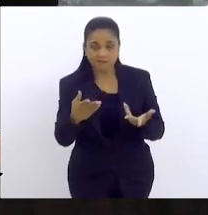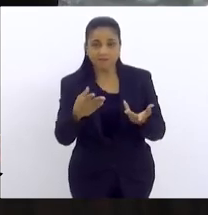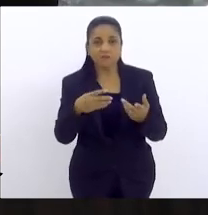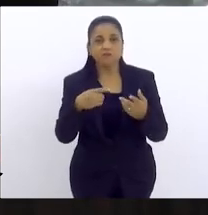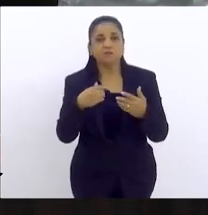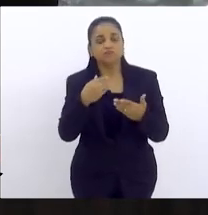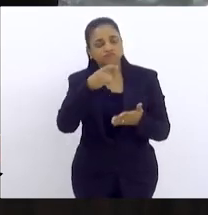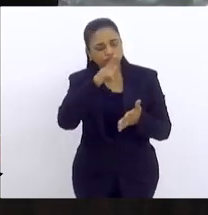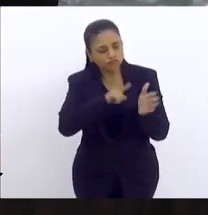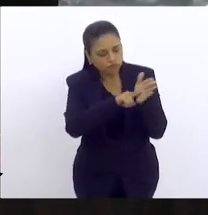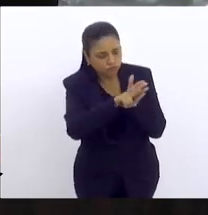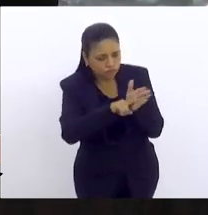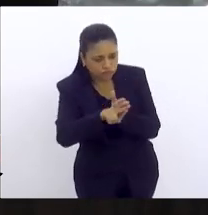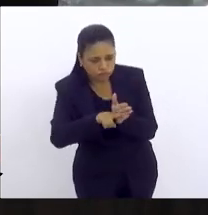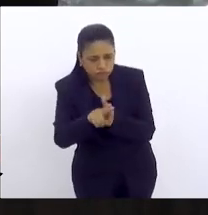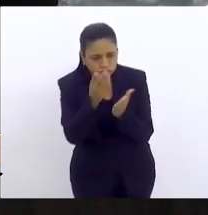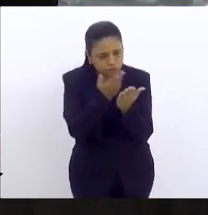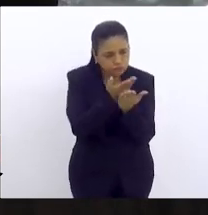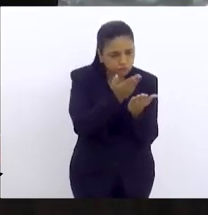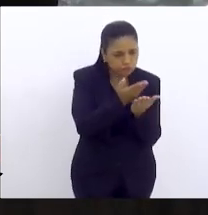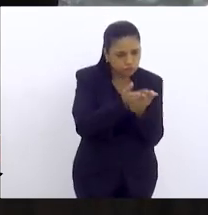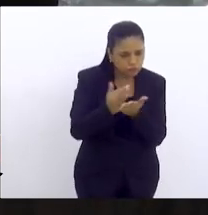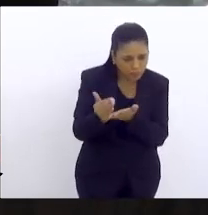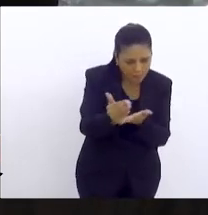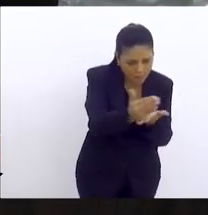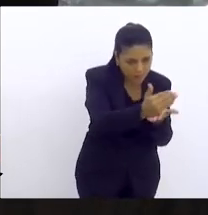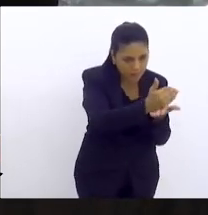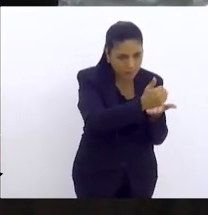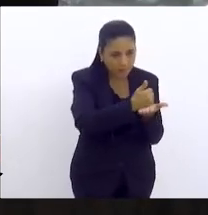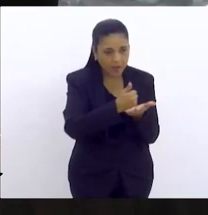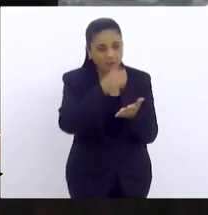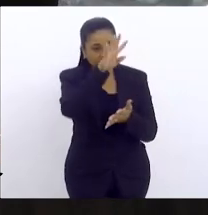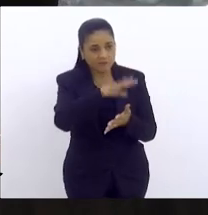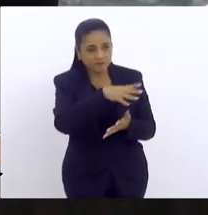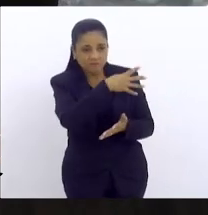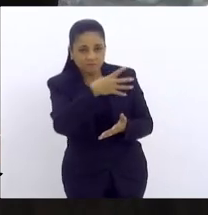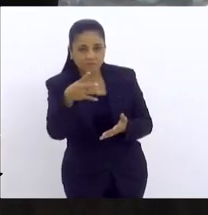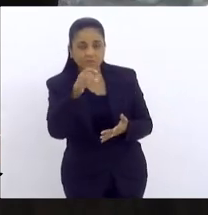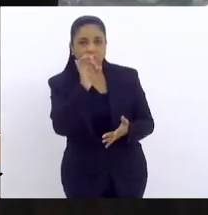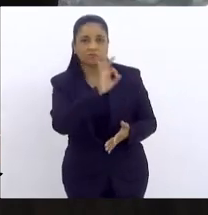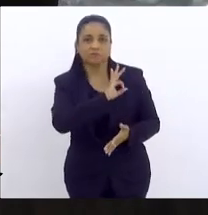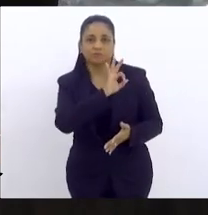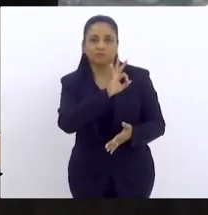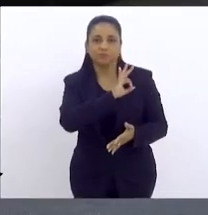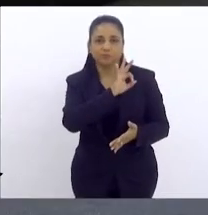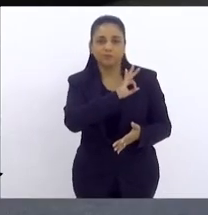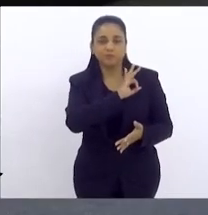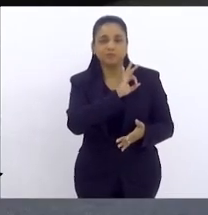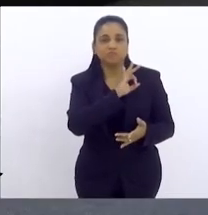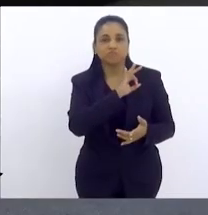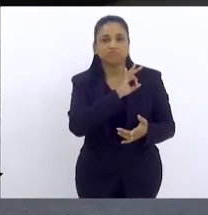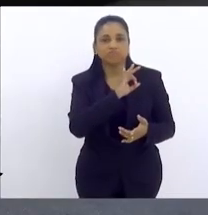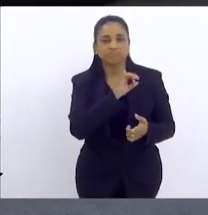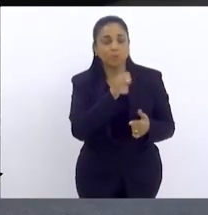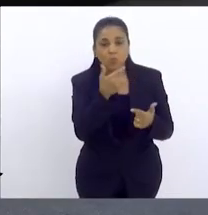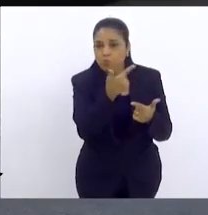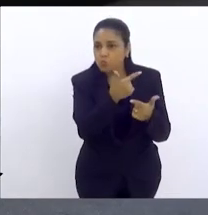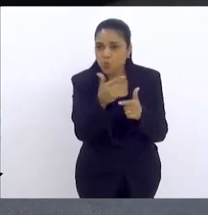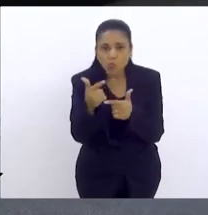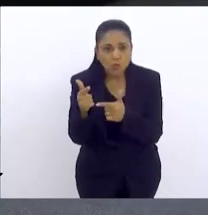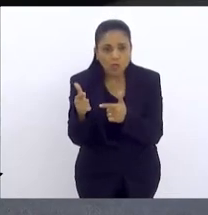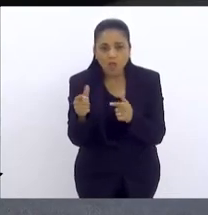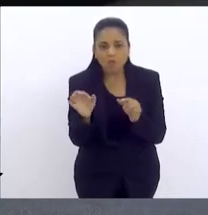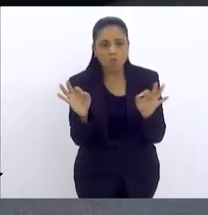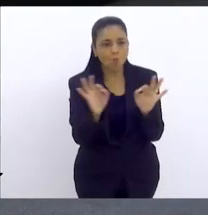oficializei pedindo um estudo em cima disso para ver essa questão da escala dos nossos policiais nosso policiais não tem ninguém ninguém